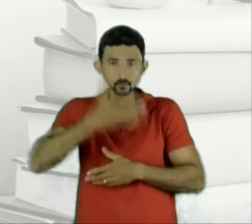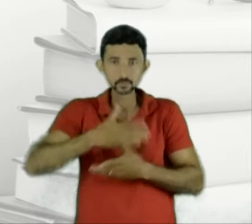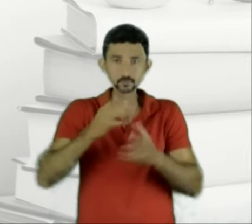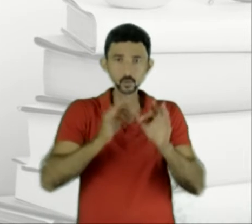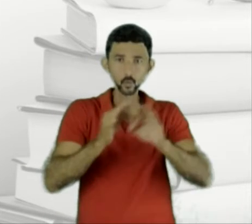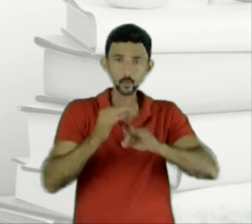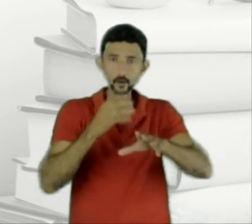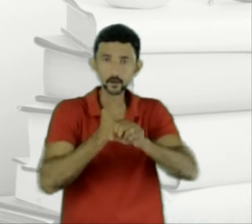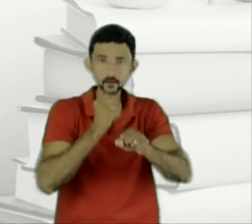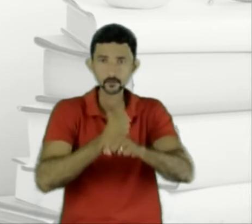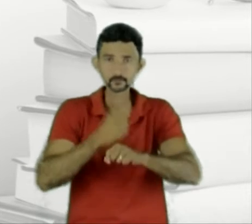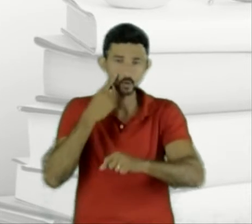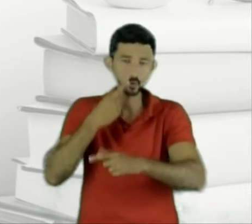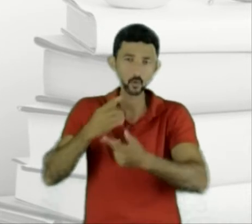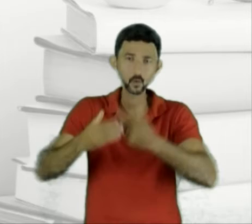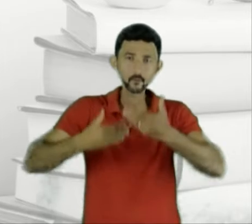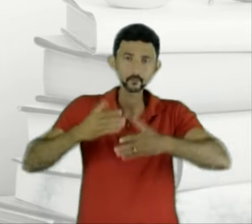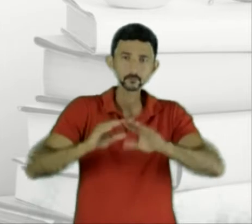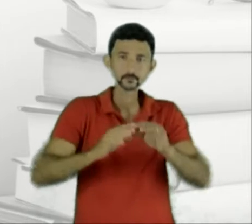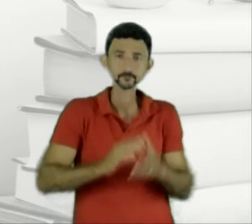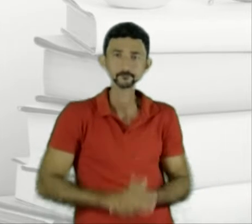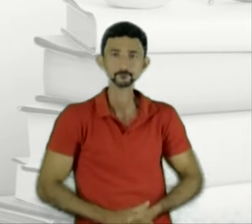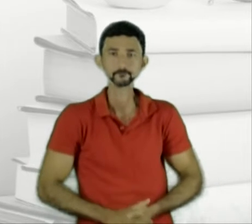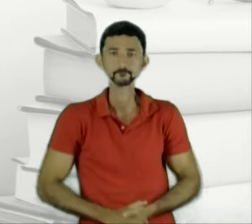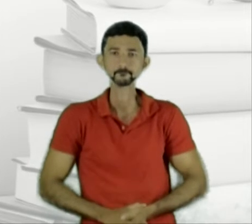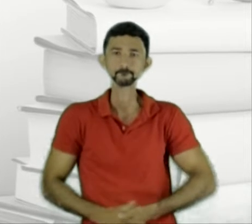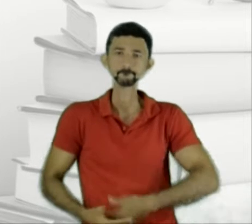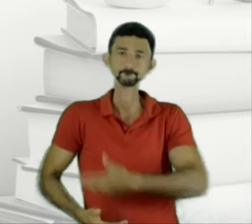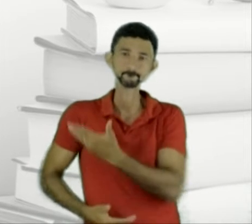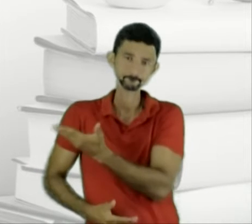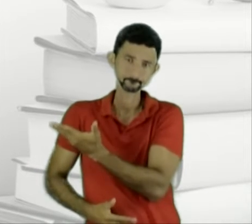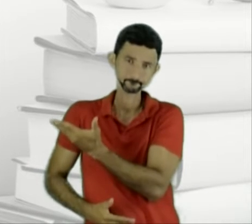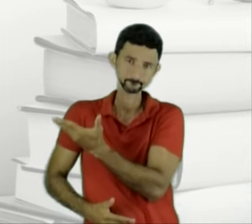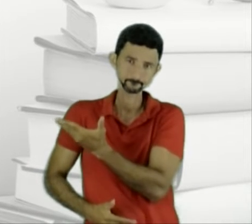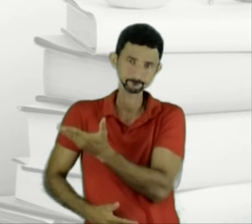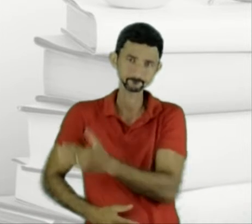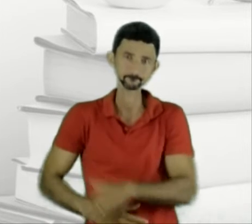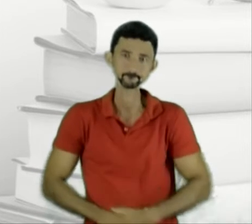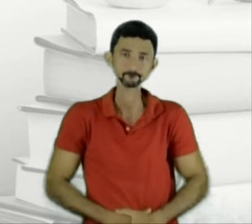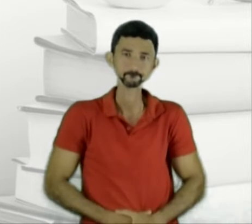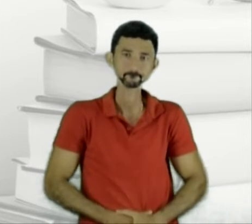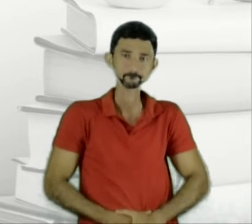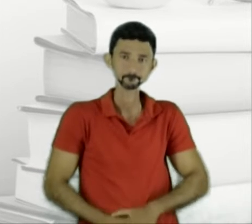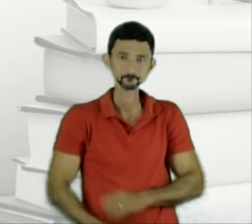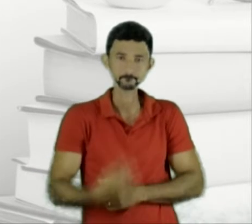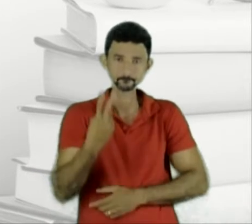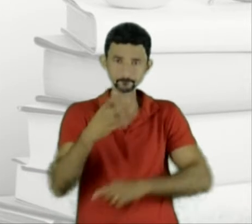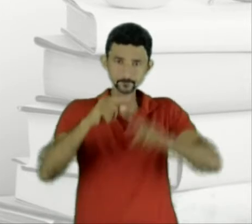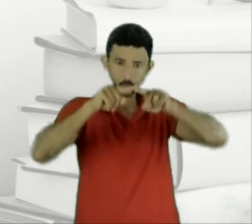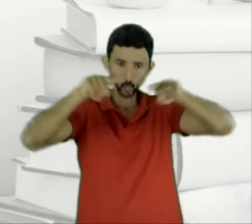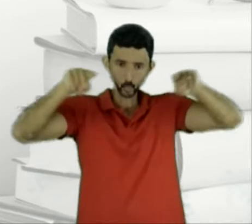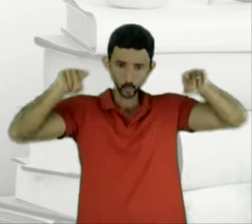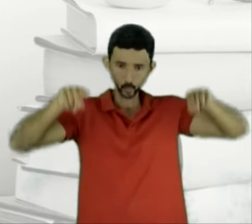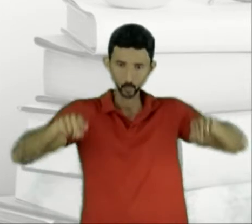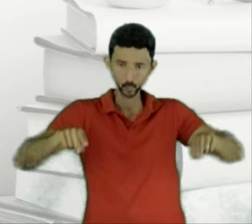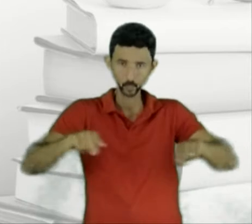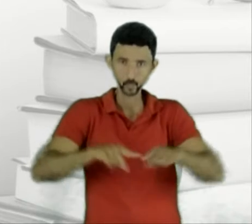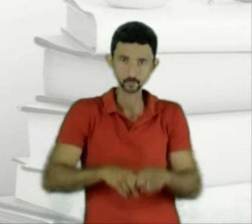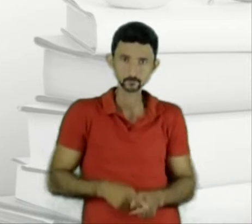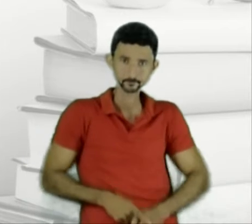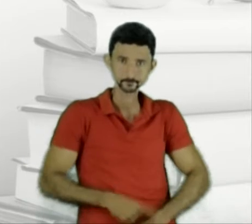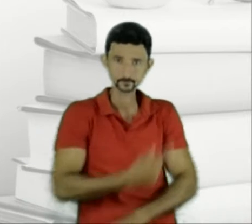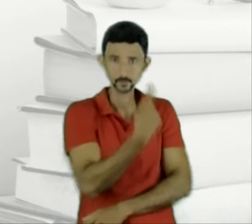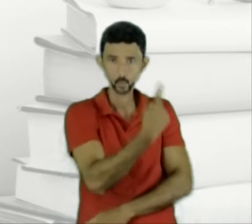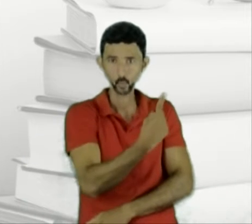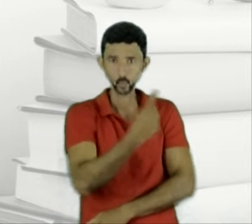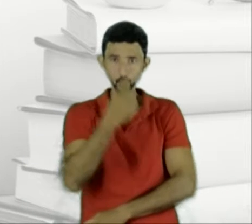operação geometricamente. Vamos ver no modo geométrico. Olha só, eu tenho 2 retângulos, o retângulo